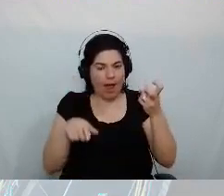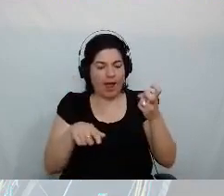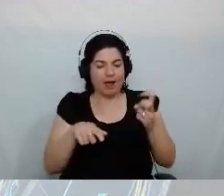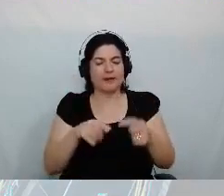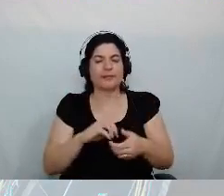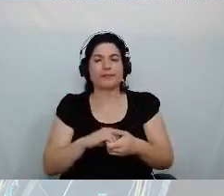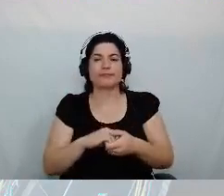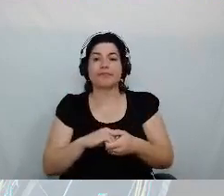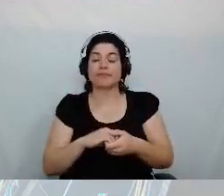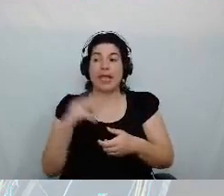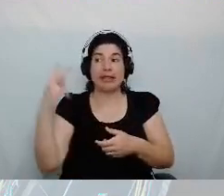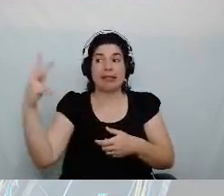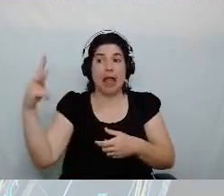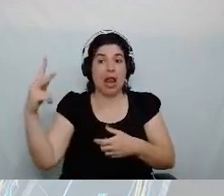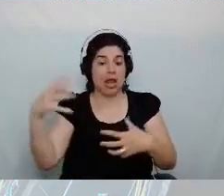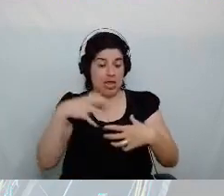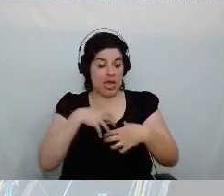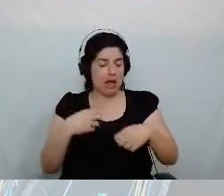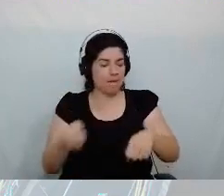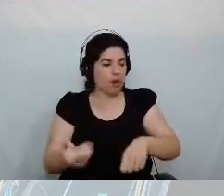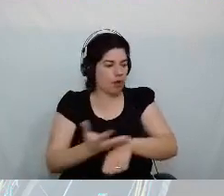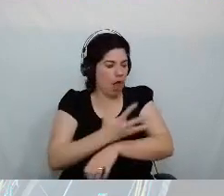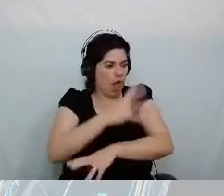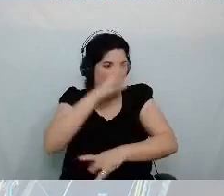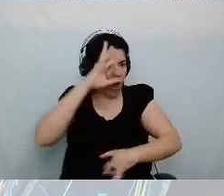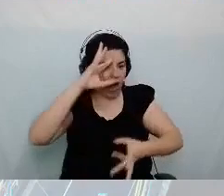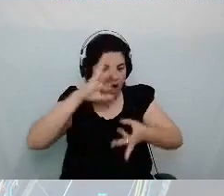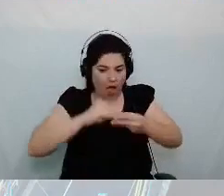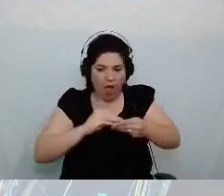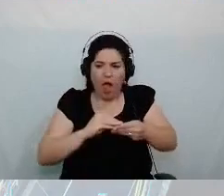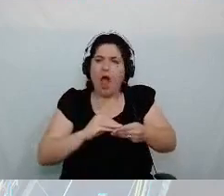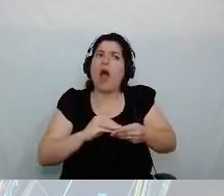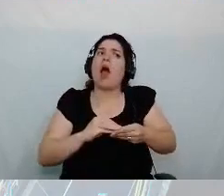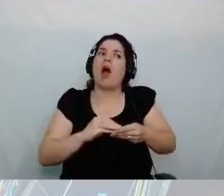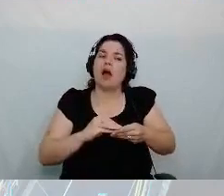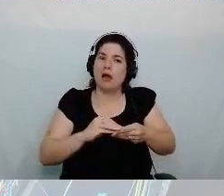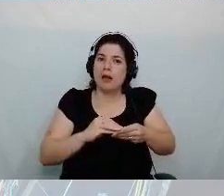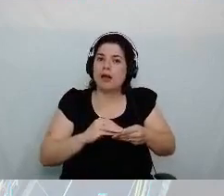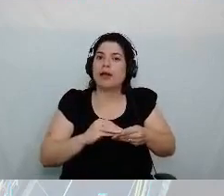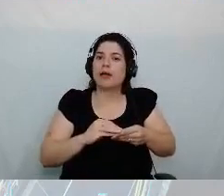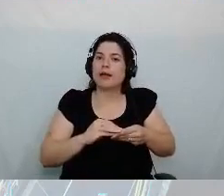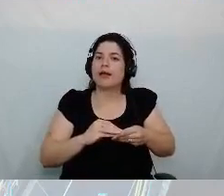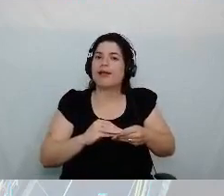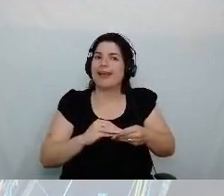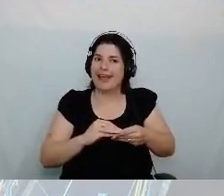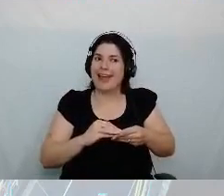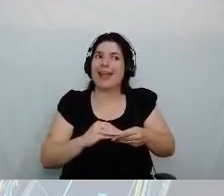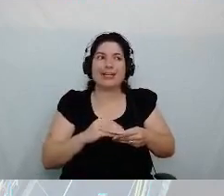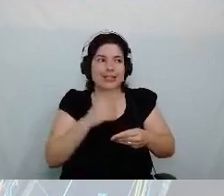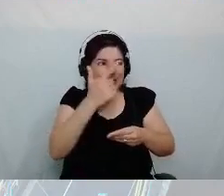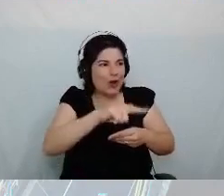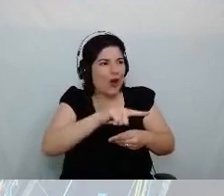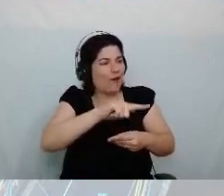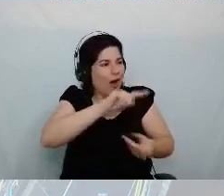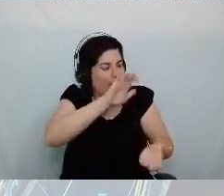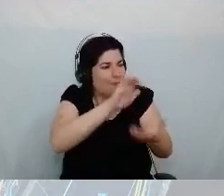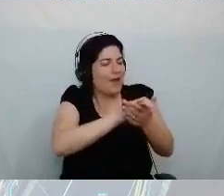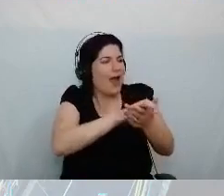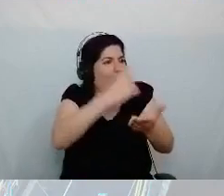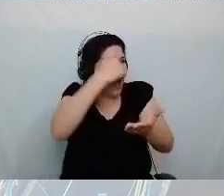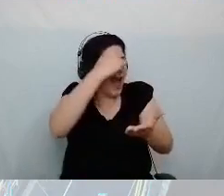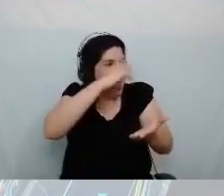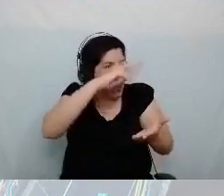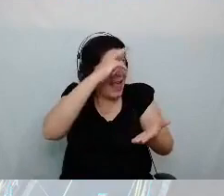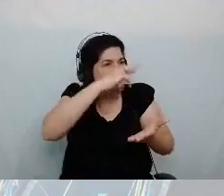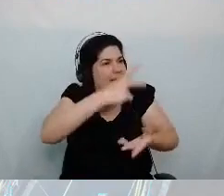emocional dela entendeu a mensagem e falou assim, vou renovar os votos com ele. Eu não disse nada, é ela que chegou a essa